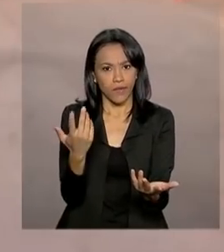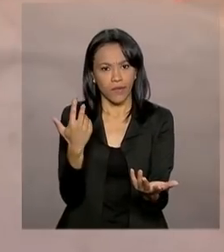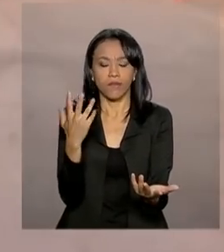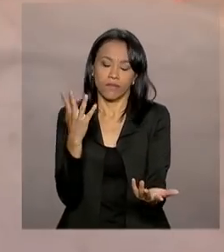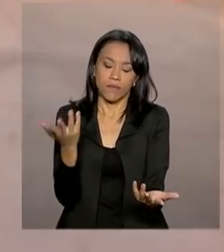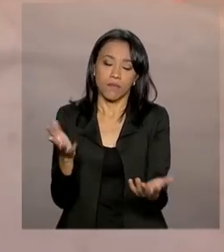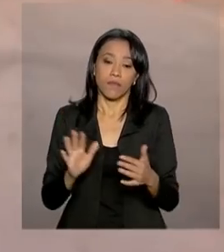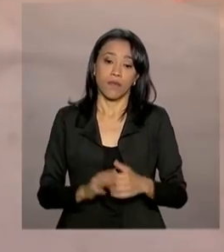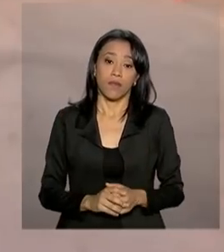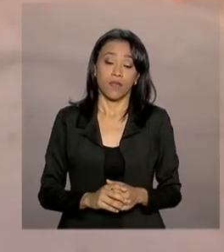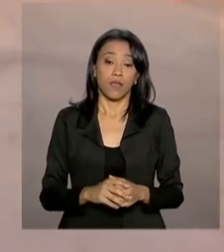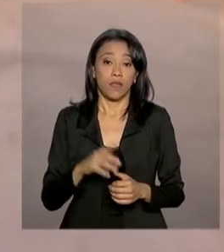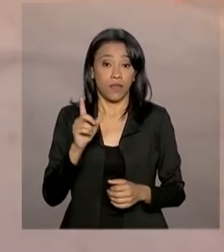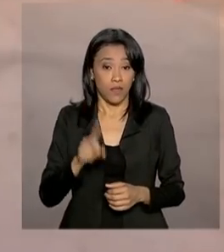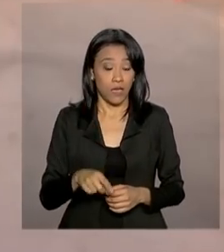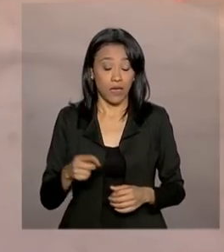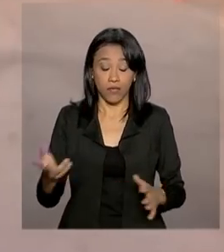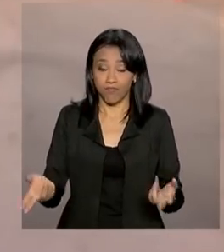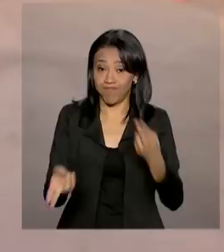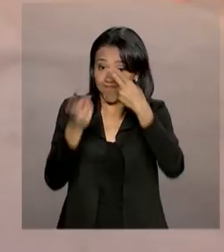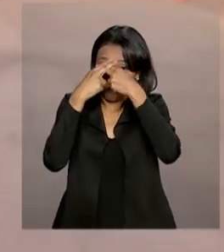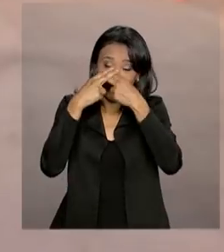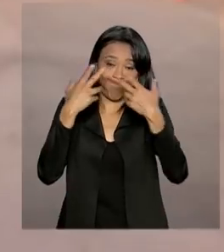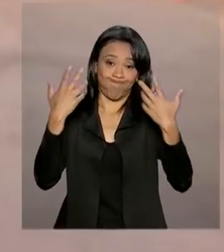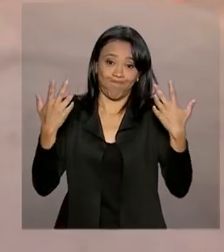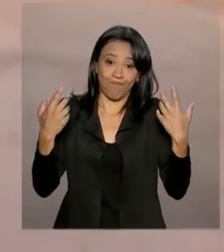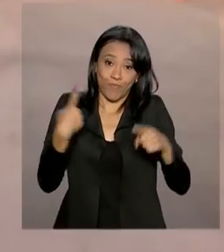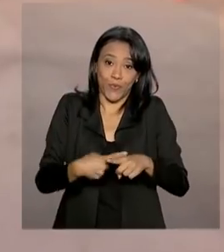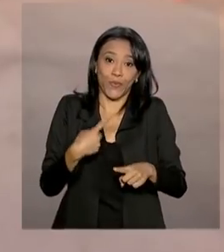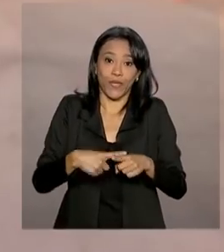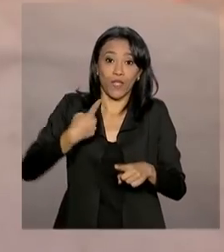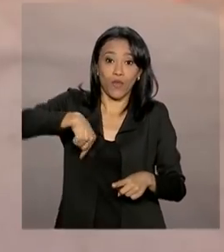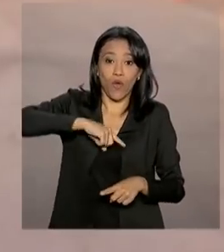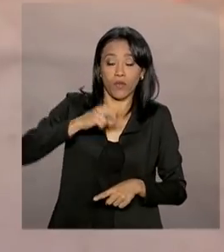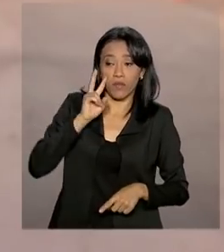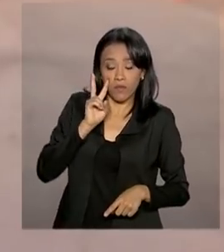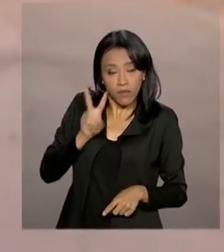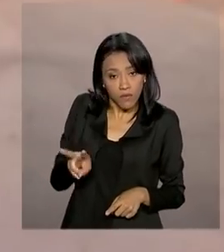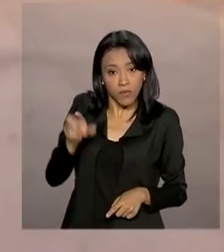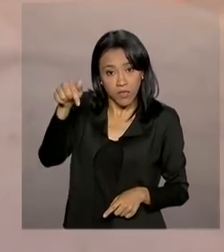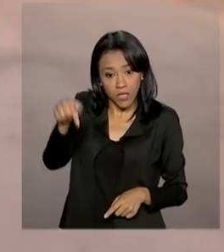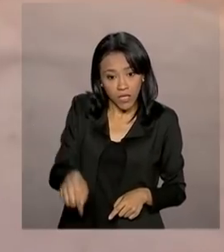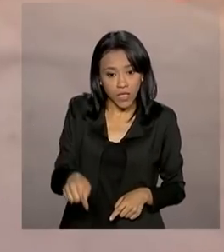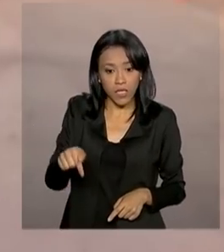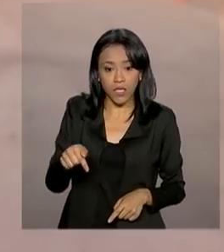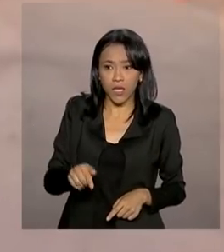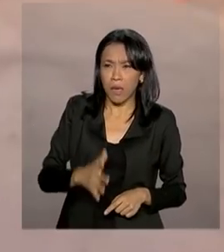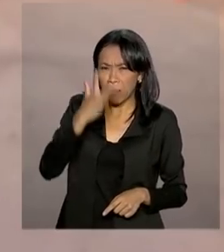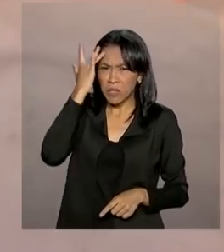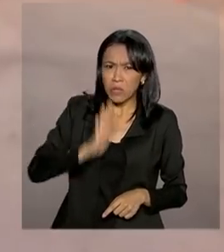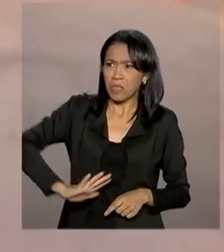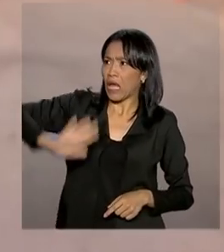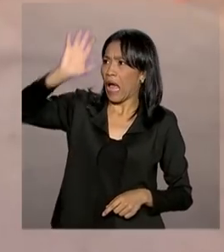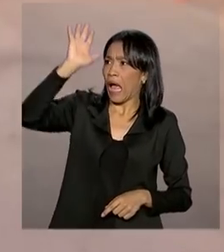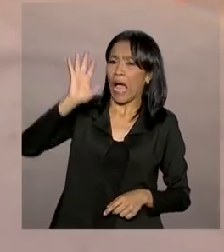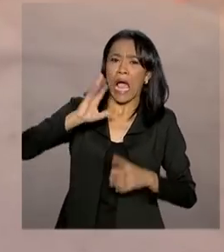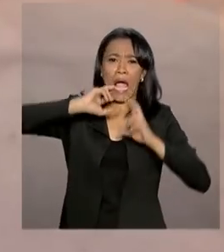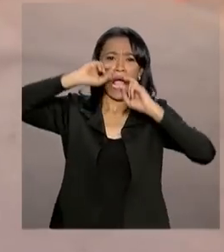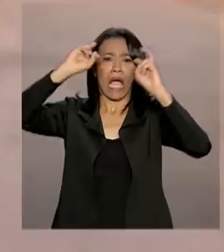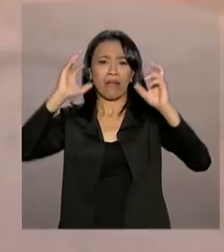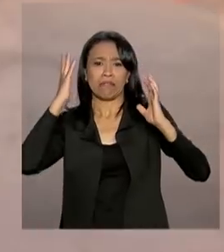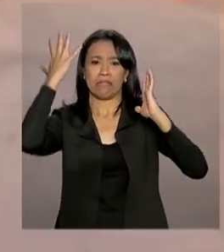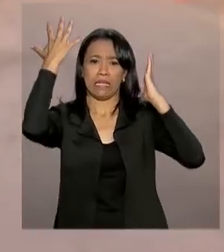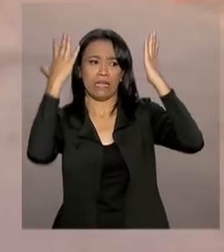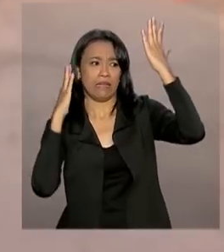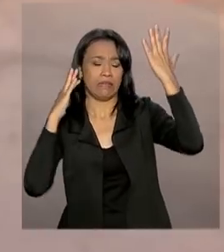né? E é muito traumatizante, principalmente porque a gente viu aqui um braço para cima, sabe? Dentro da